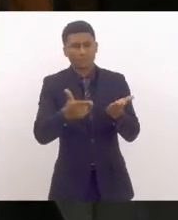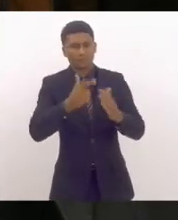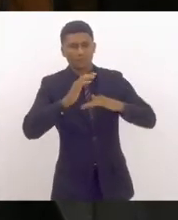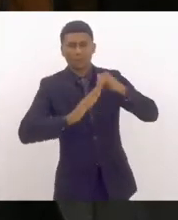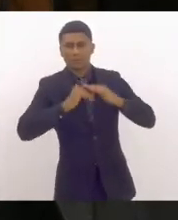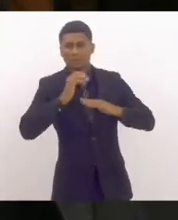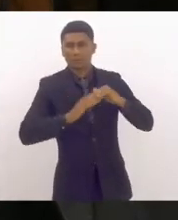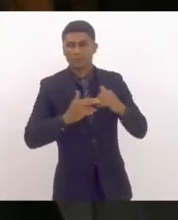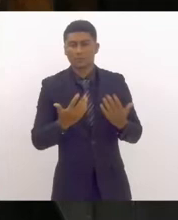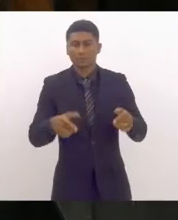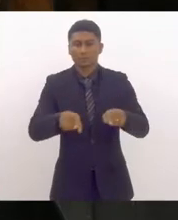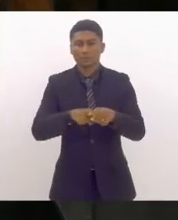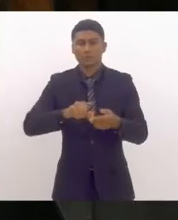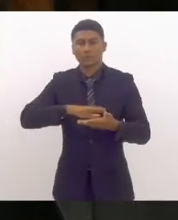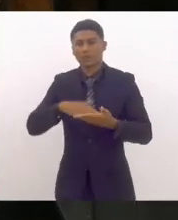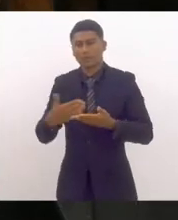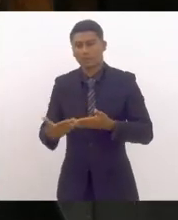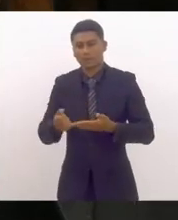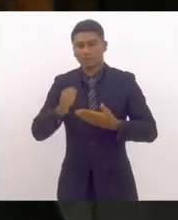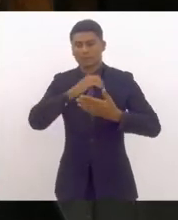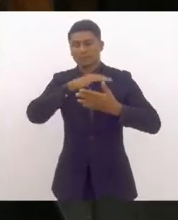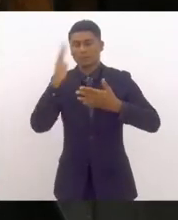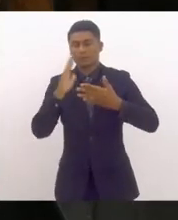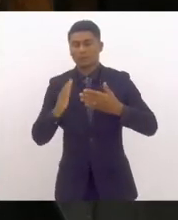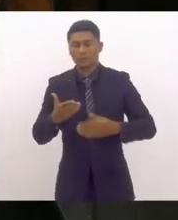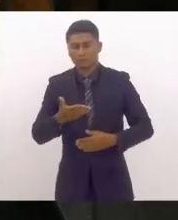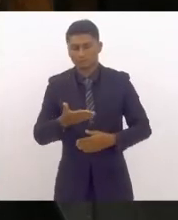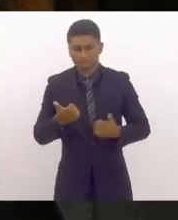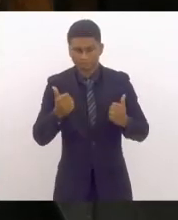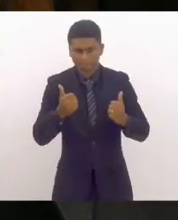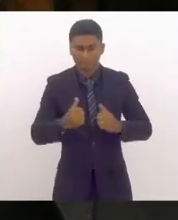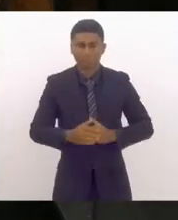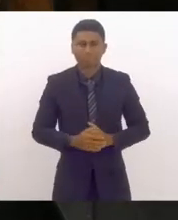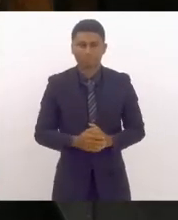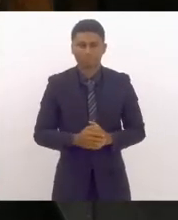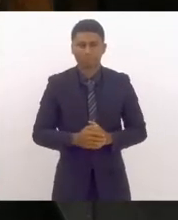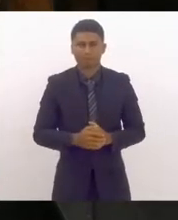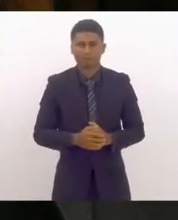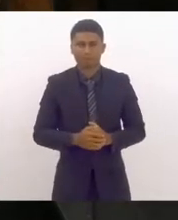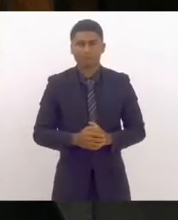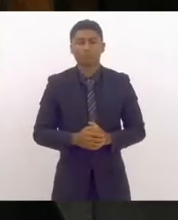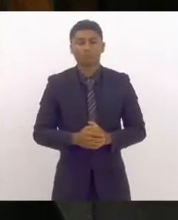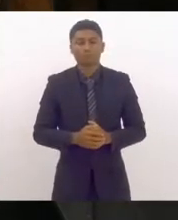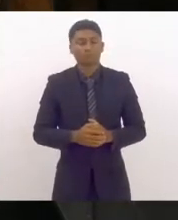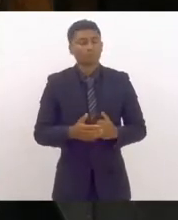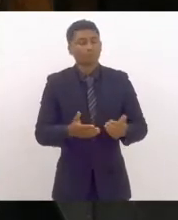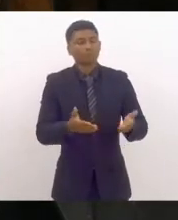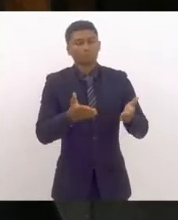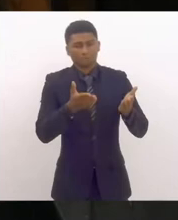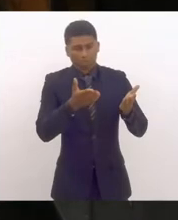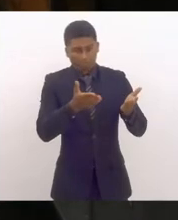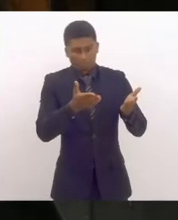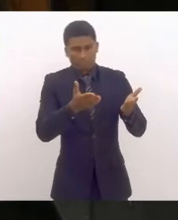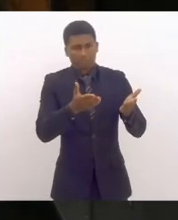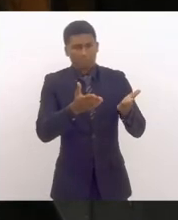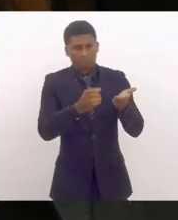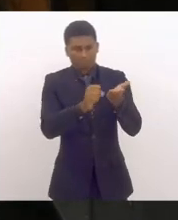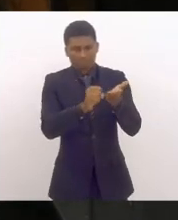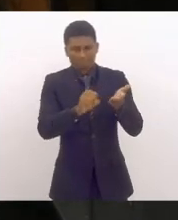led nosso intérprete da língua brasileira de sinais Deputado Samuel Malafaia Eu